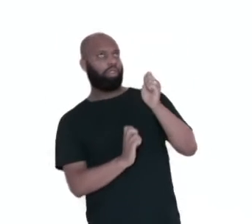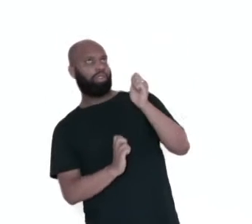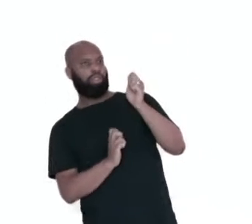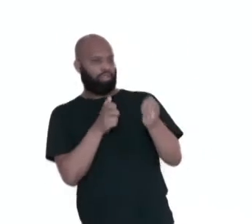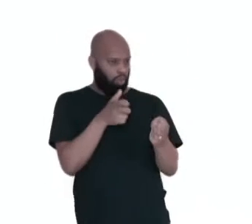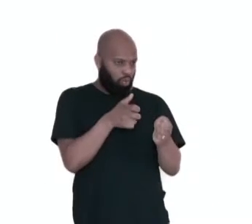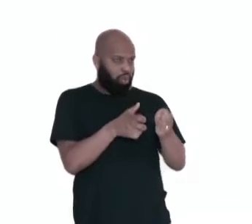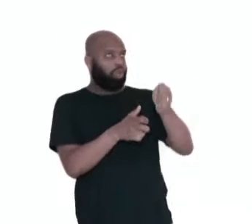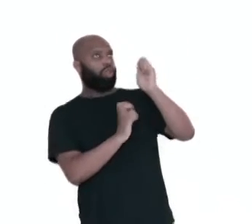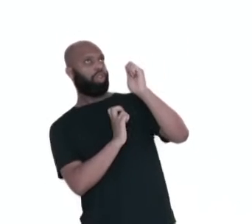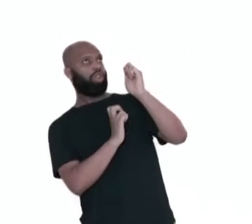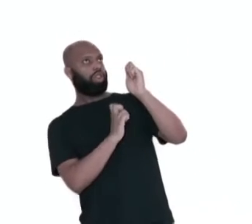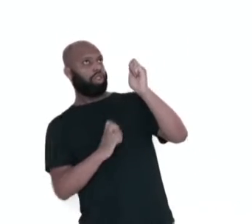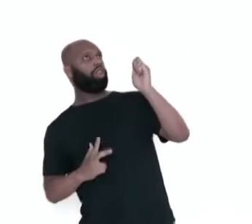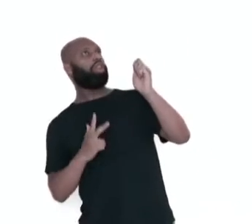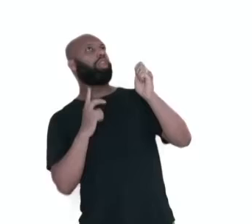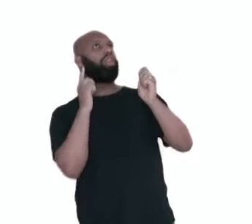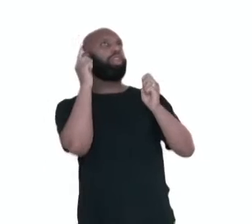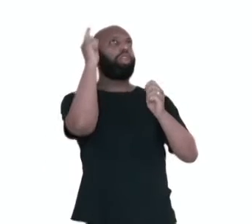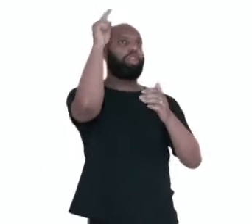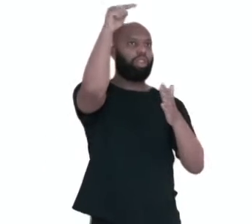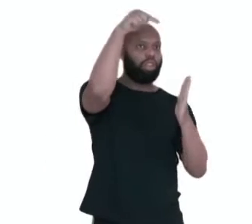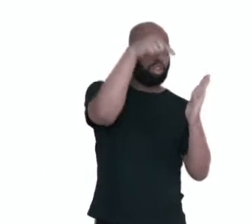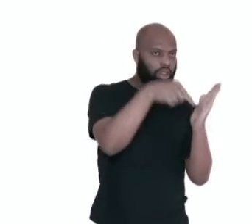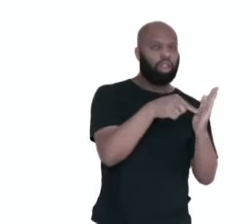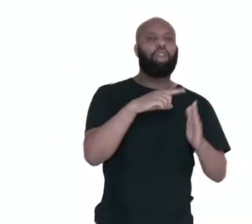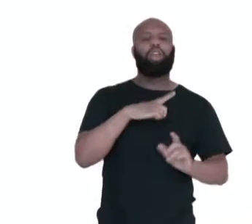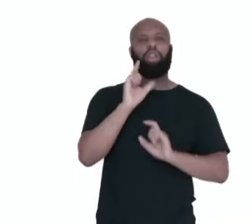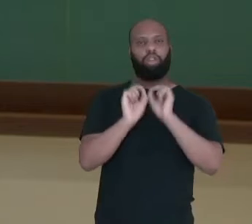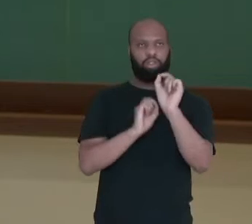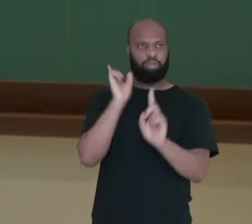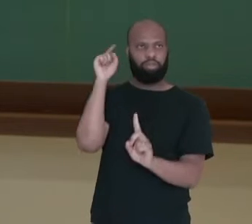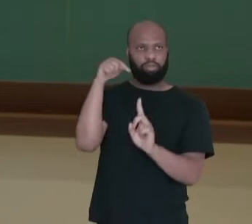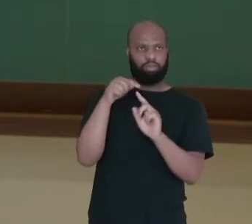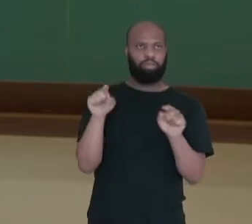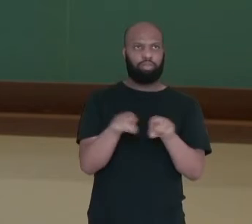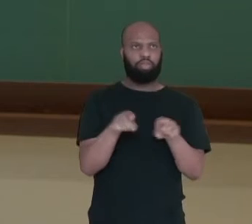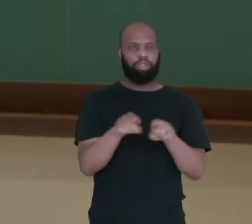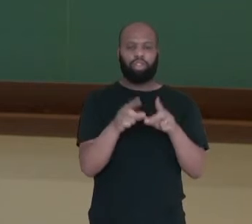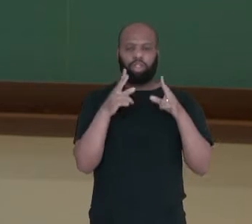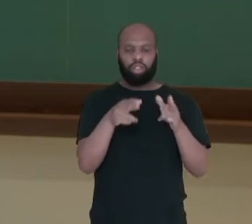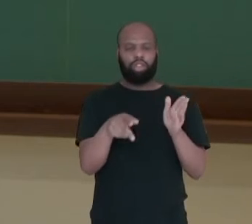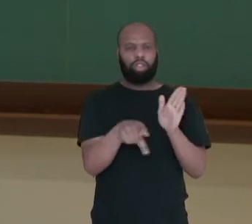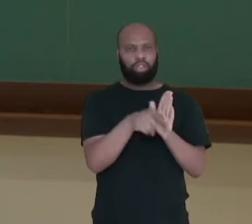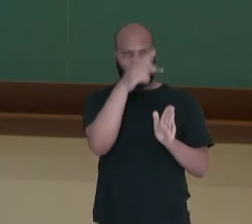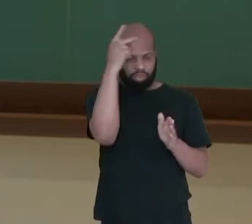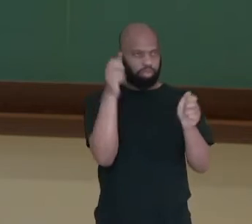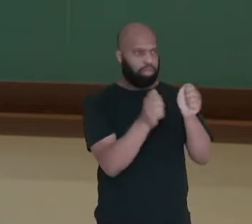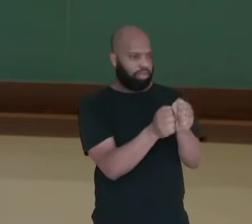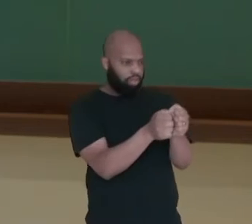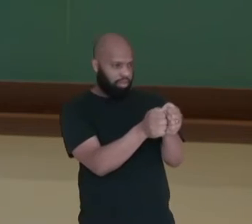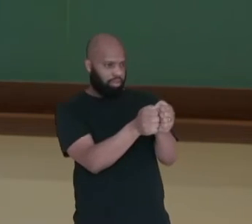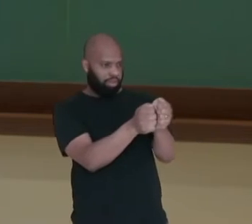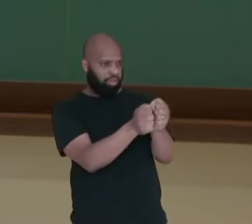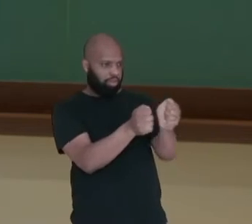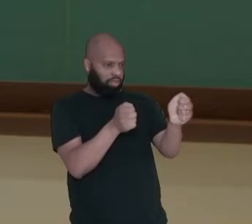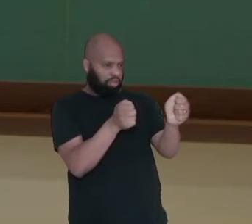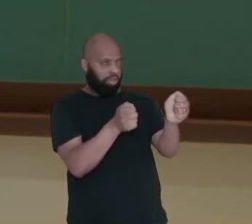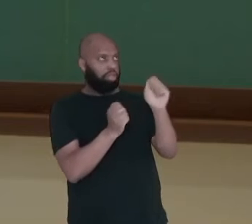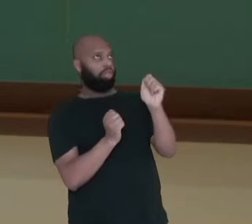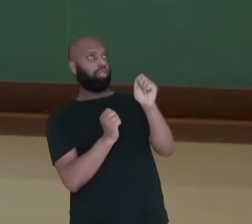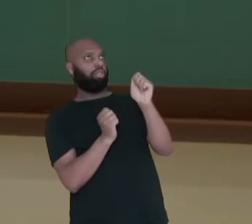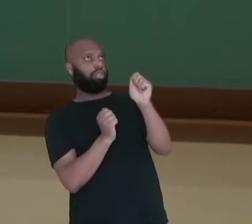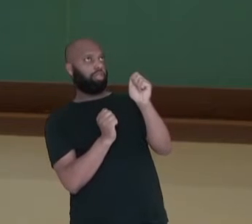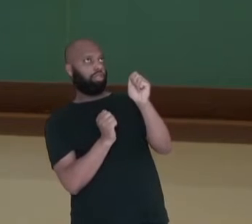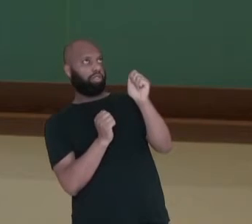ele teria essa intenção, né? Como um arqueiro mirar uma seta, que seria o governo, mas,